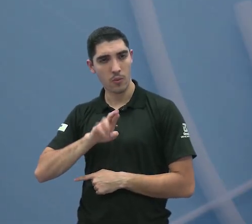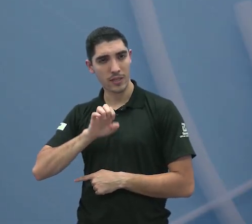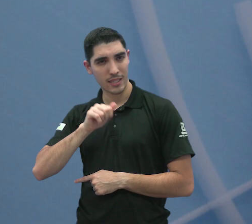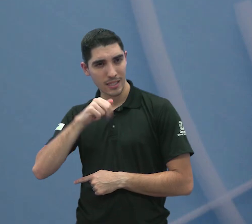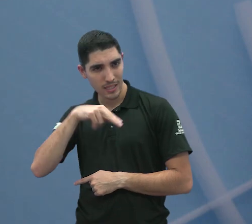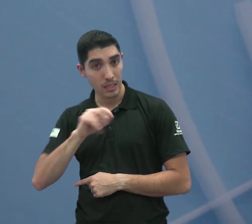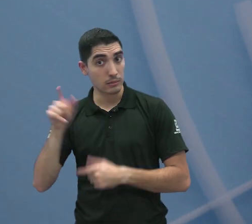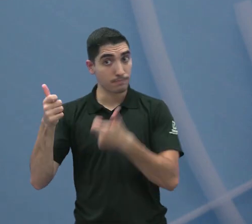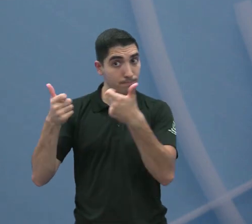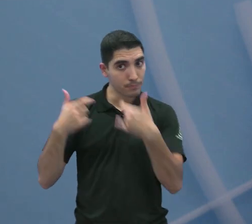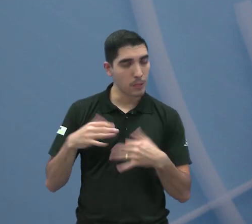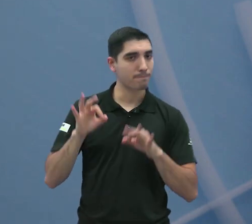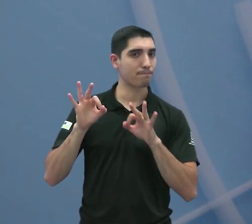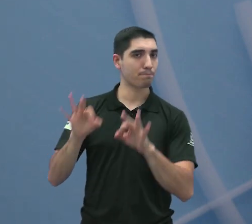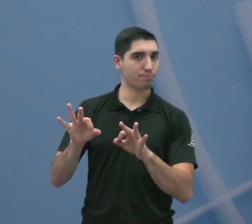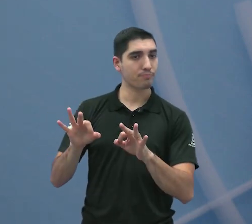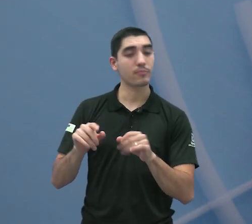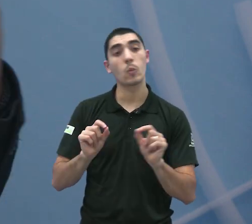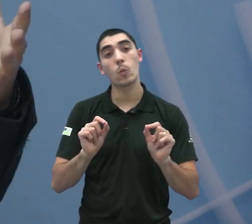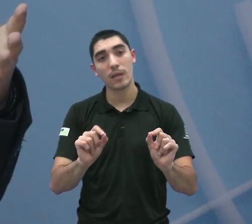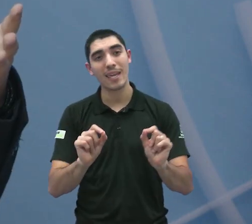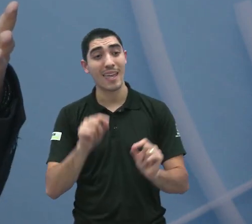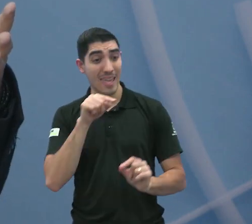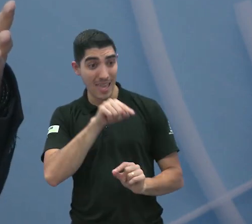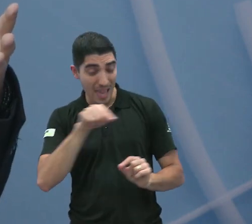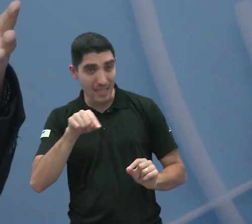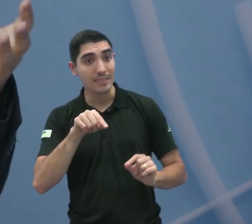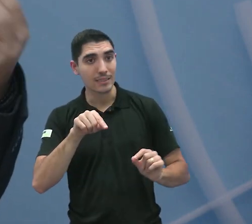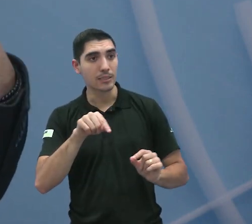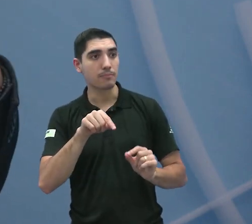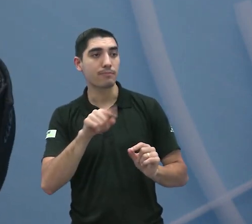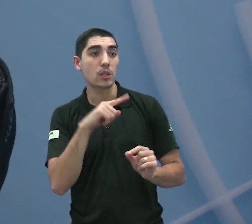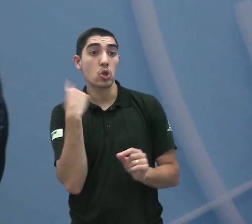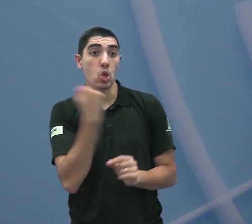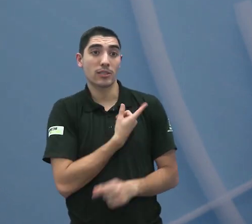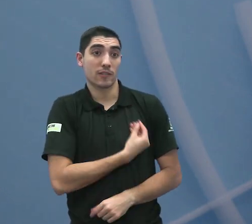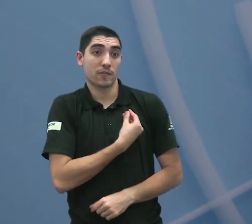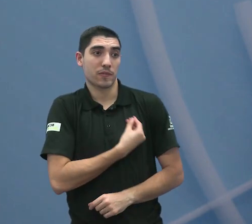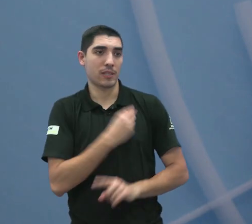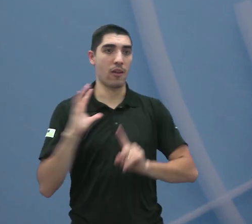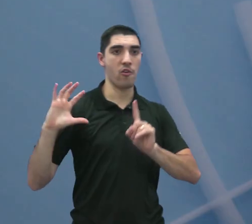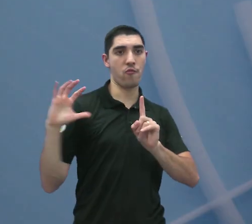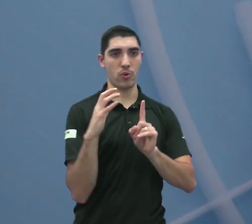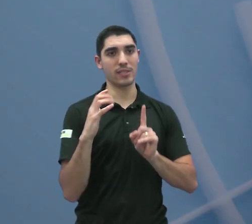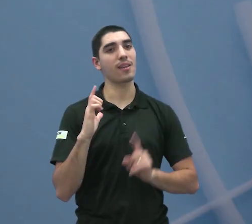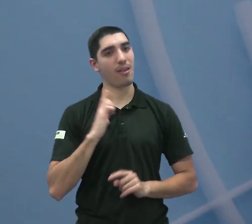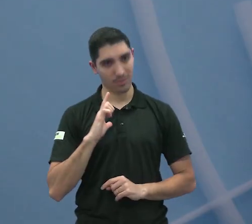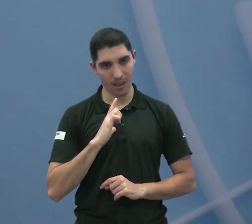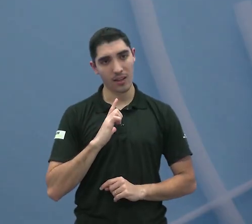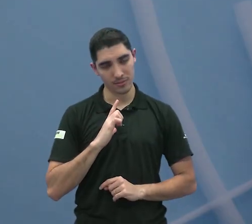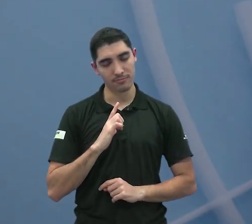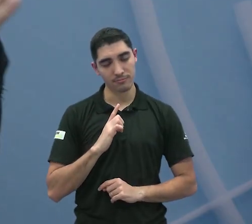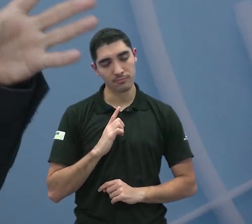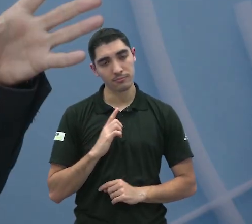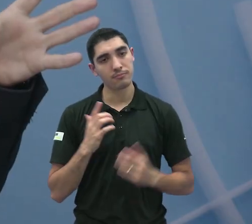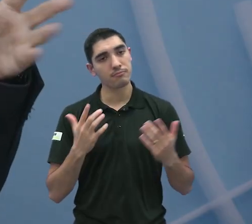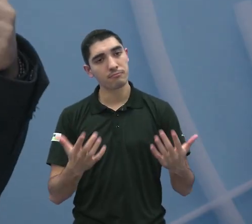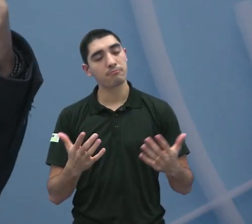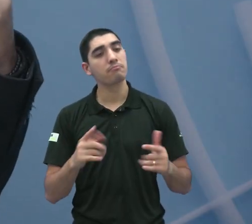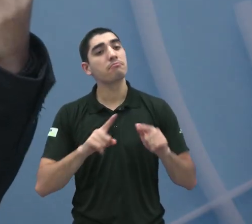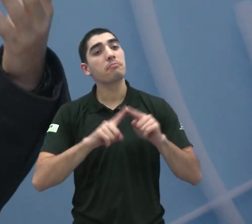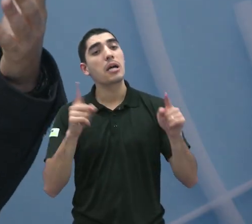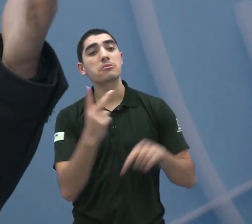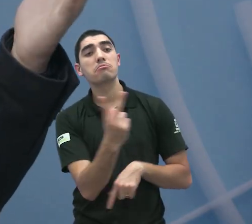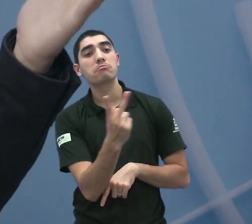Laureano, né, esses movimentos impactam diretamente a vida dos brasileiros, estão bem presentes no nosso dia a dia. Mas qual